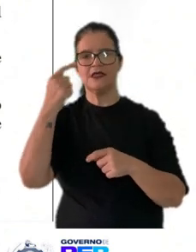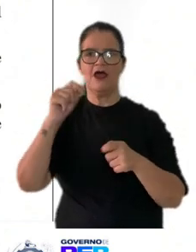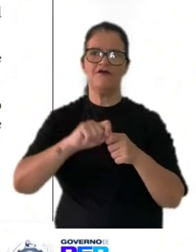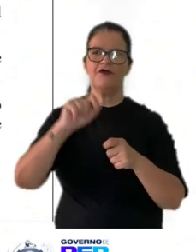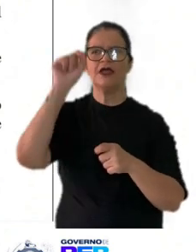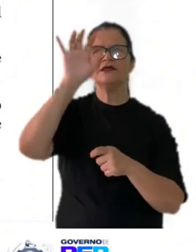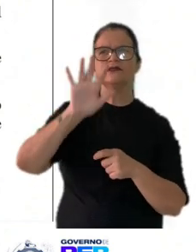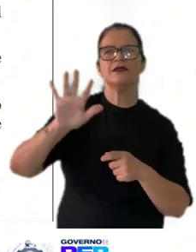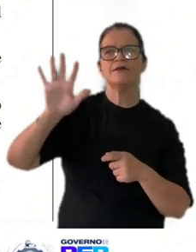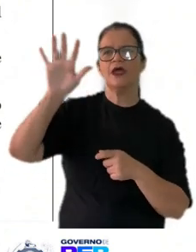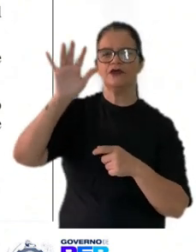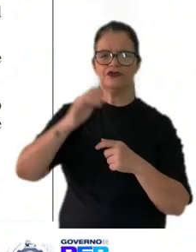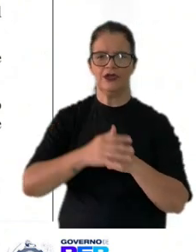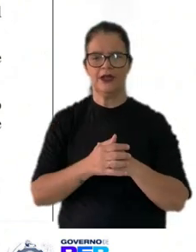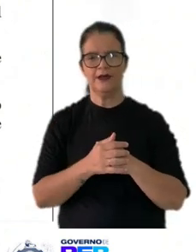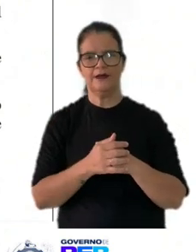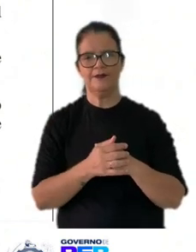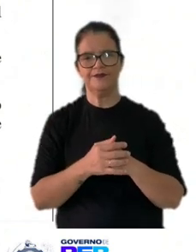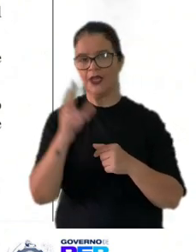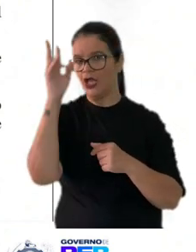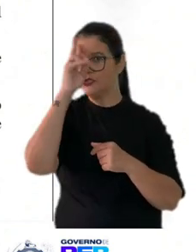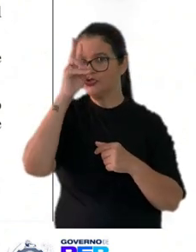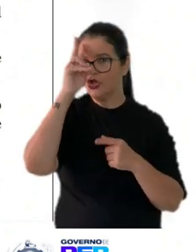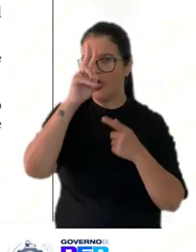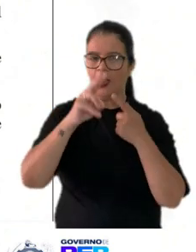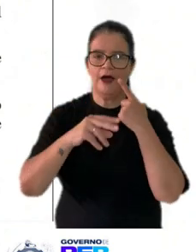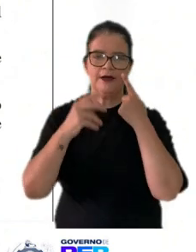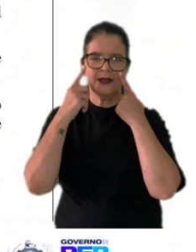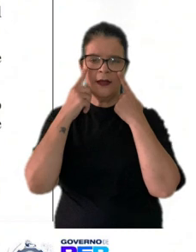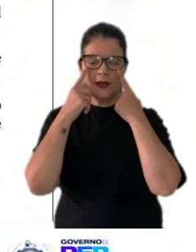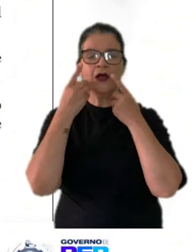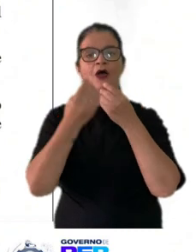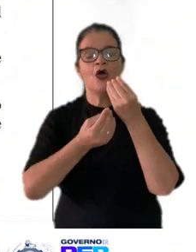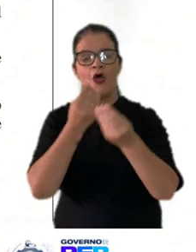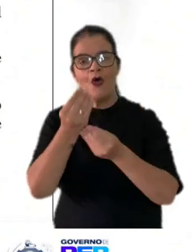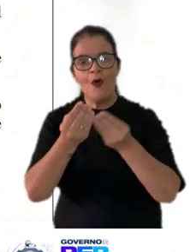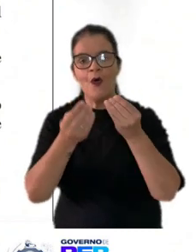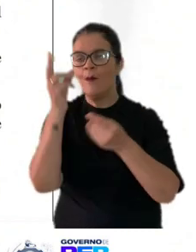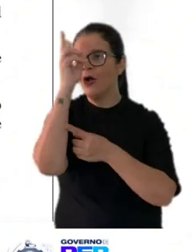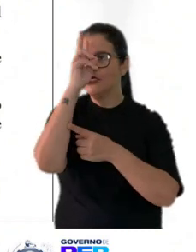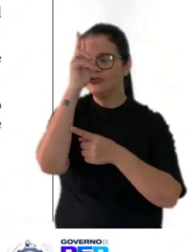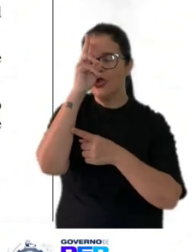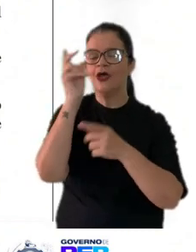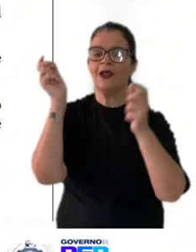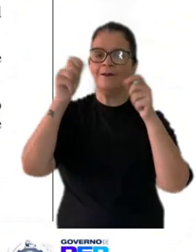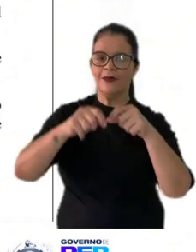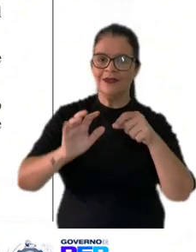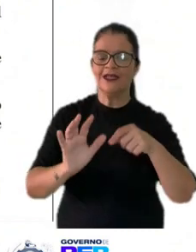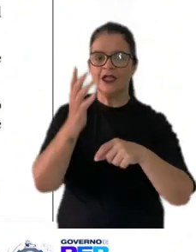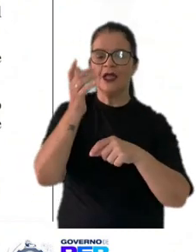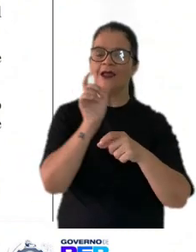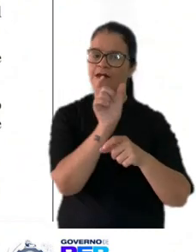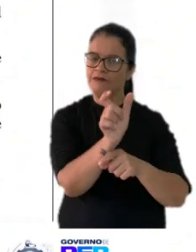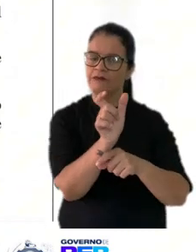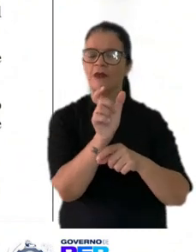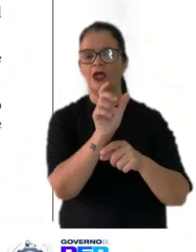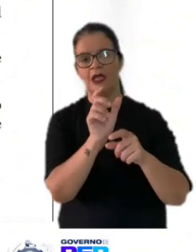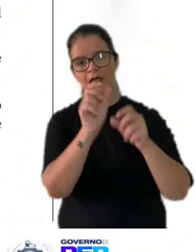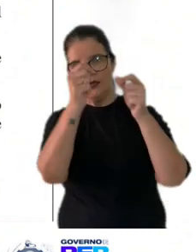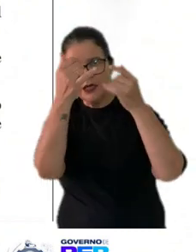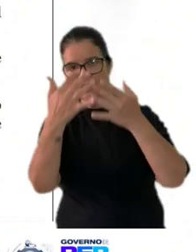history a história como a história teria sido played out isso aqui é um prazo verb